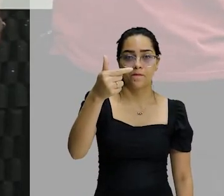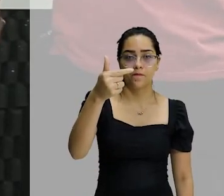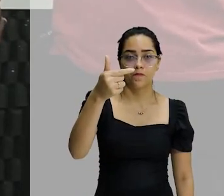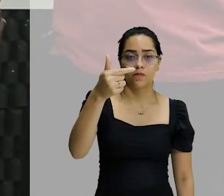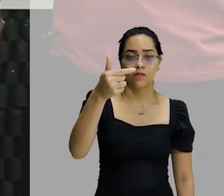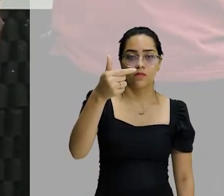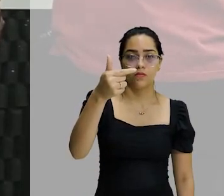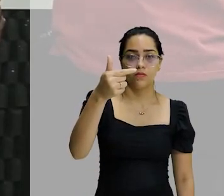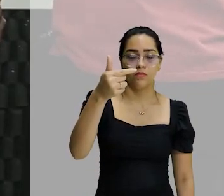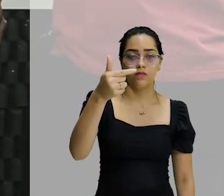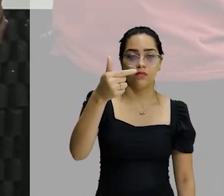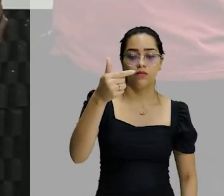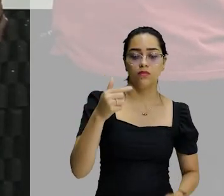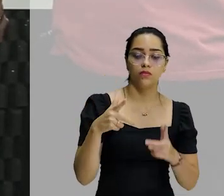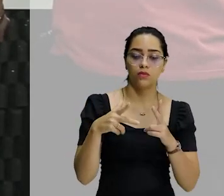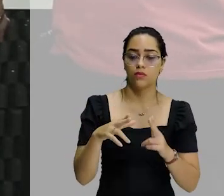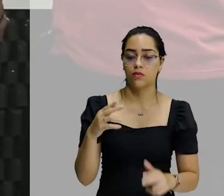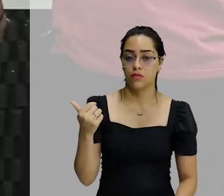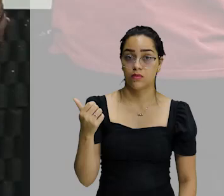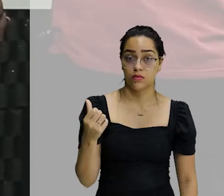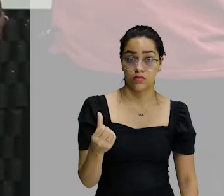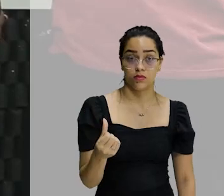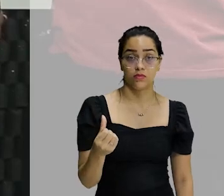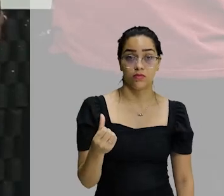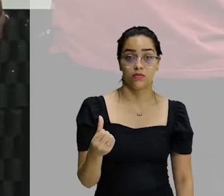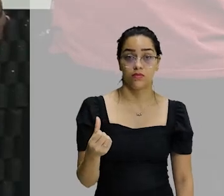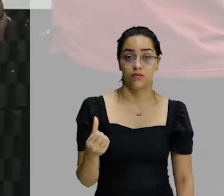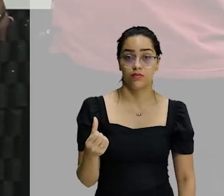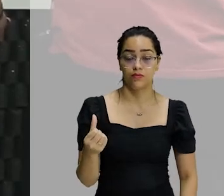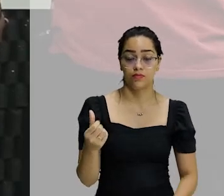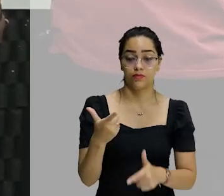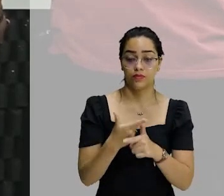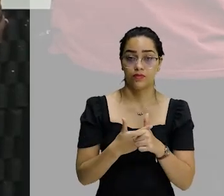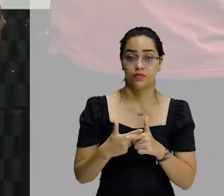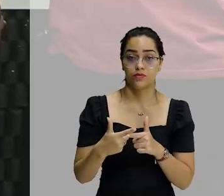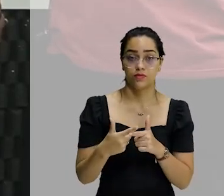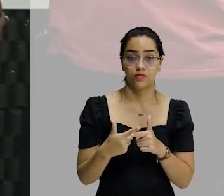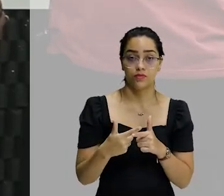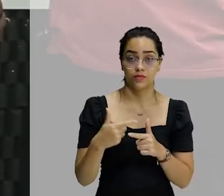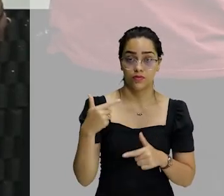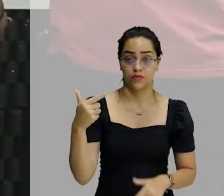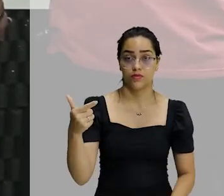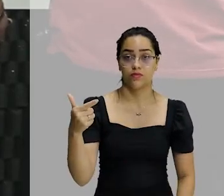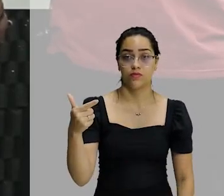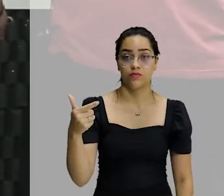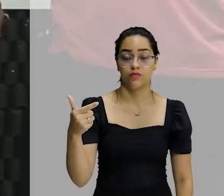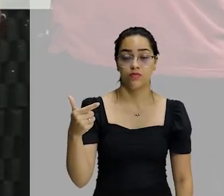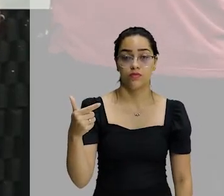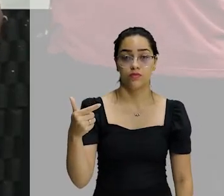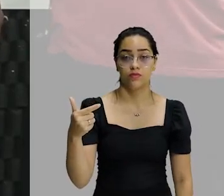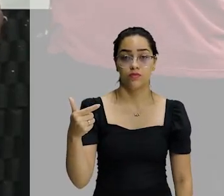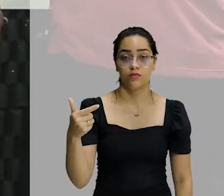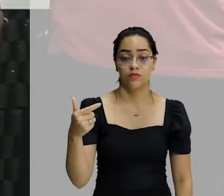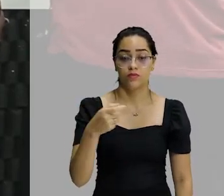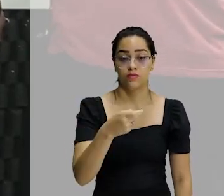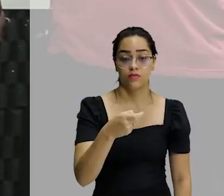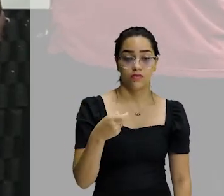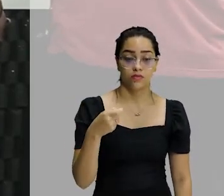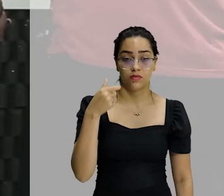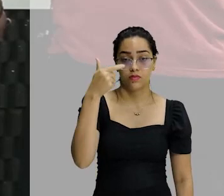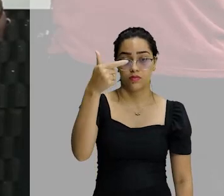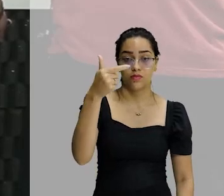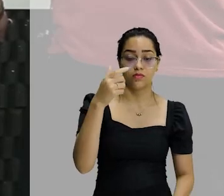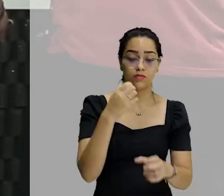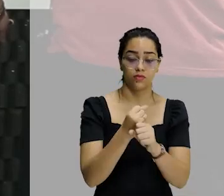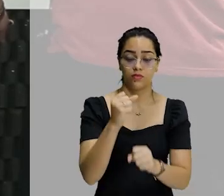X ao quadrado vai ser igual a 16 dividido por 2. X ao quadrado vai